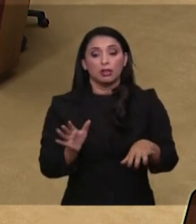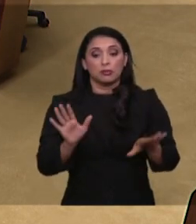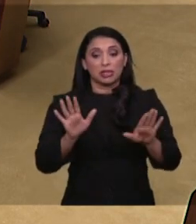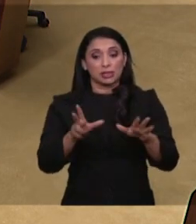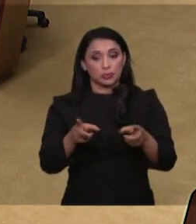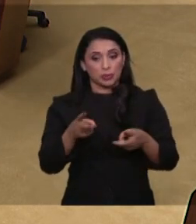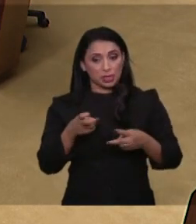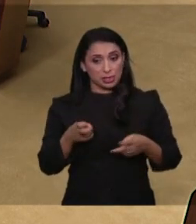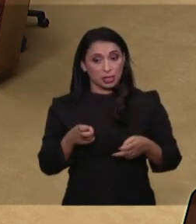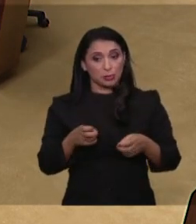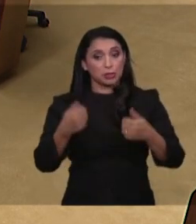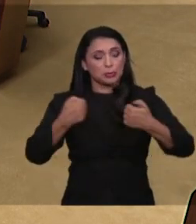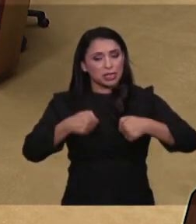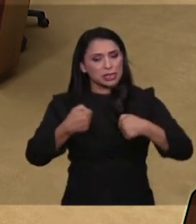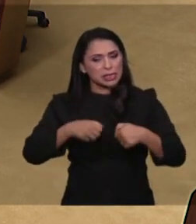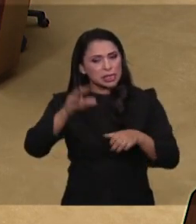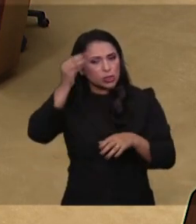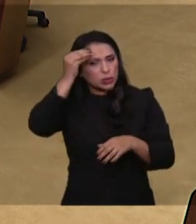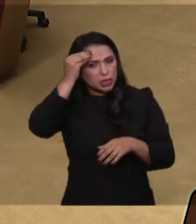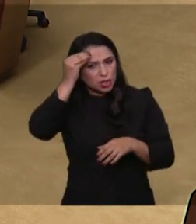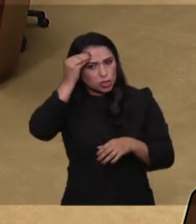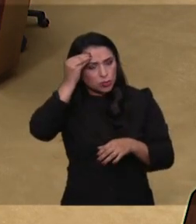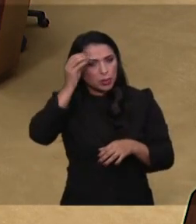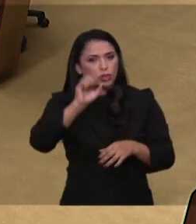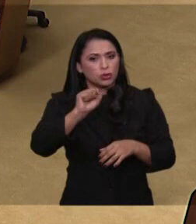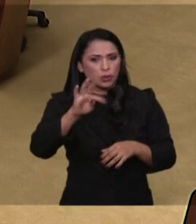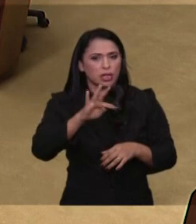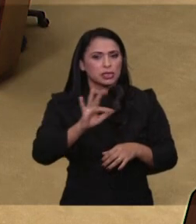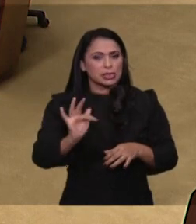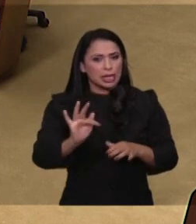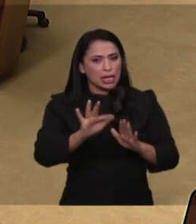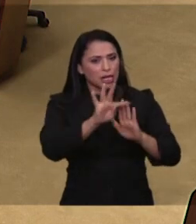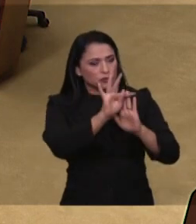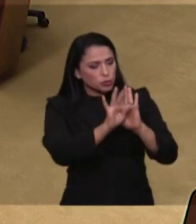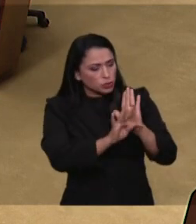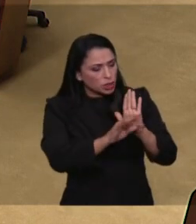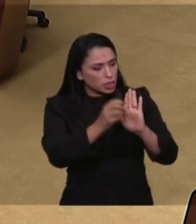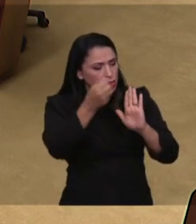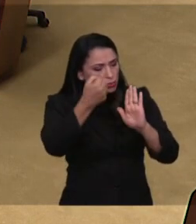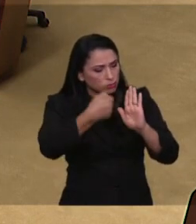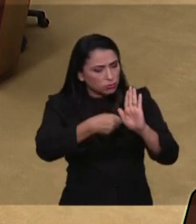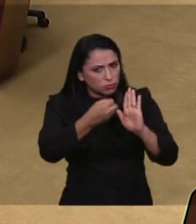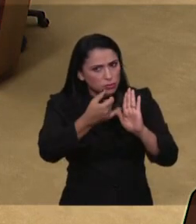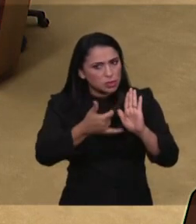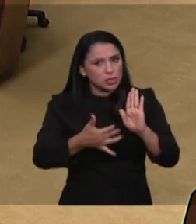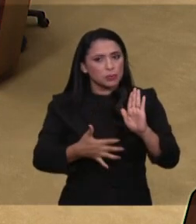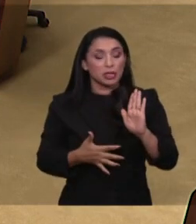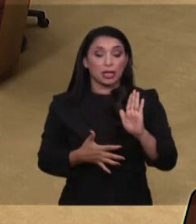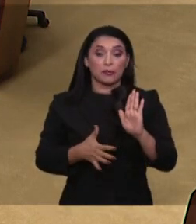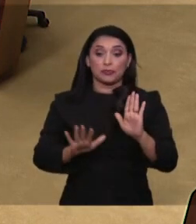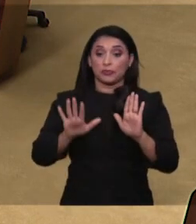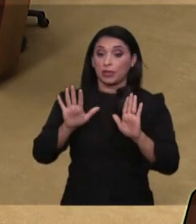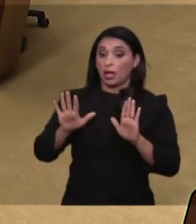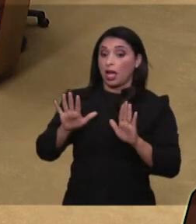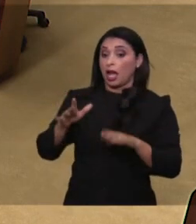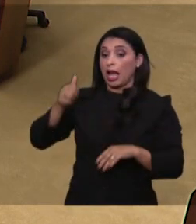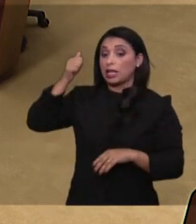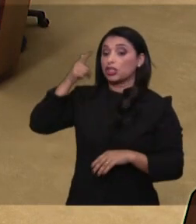que merece uma interpretação deste Supremo Tribunal. Mas, na verdade, essa intenção era do deputado